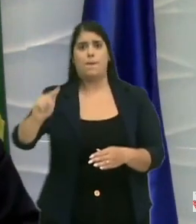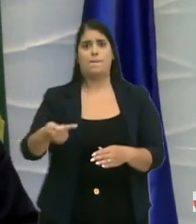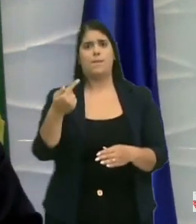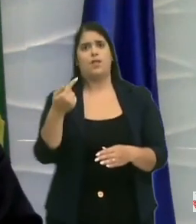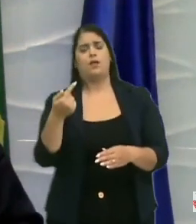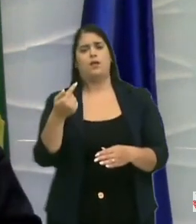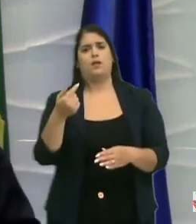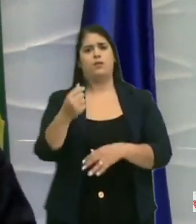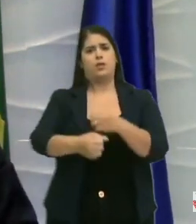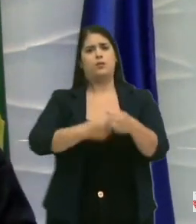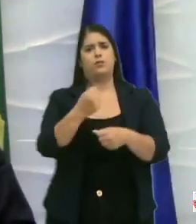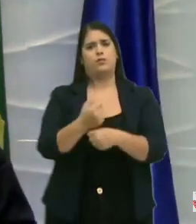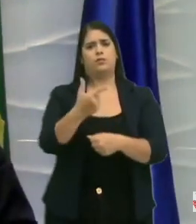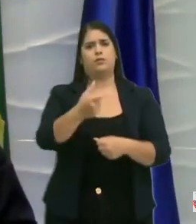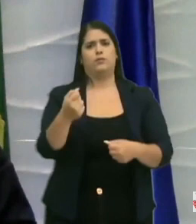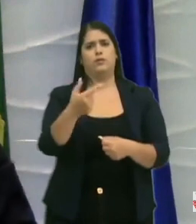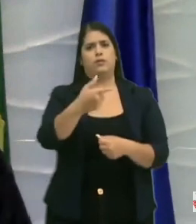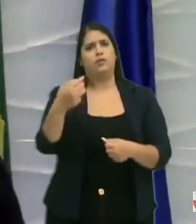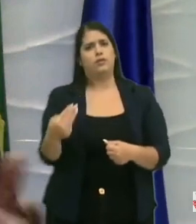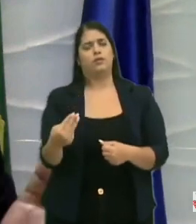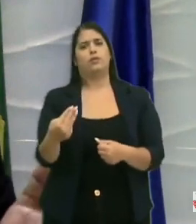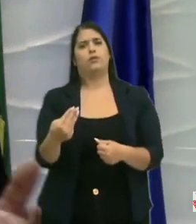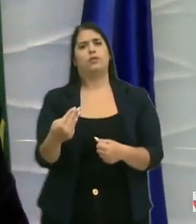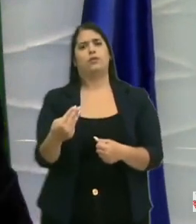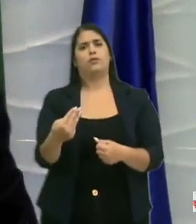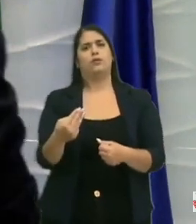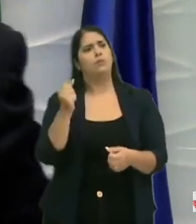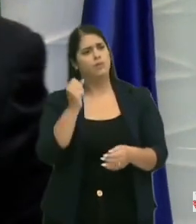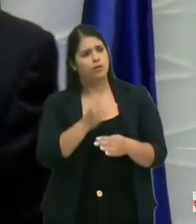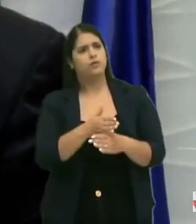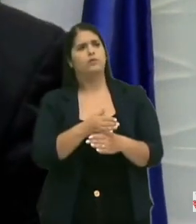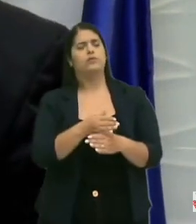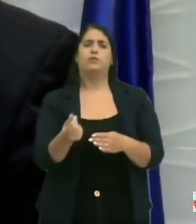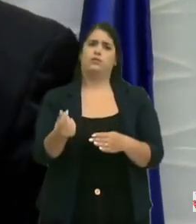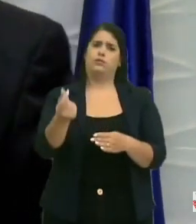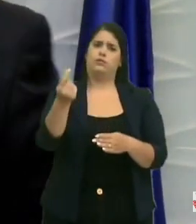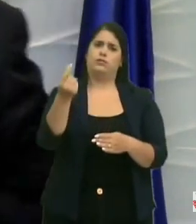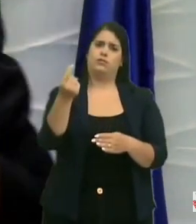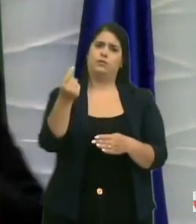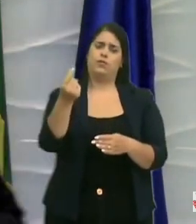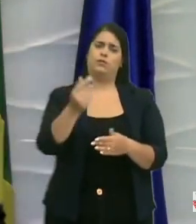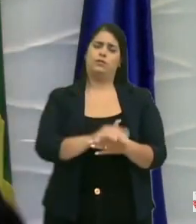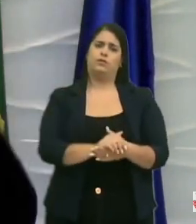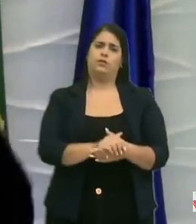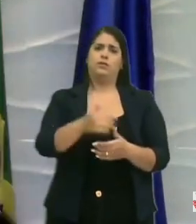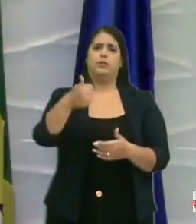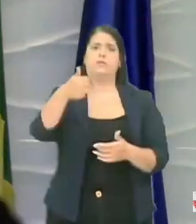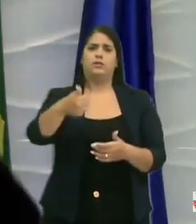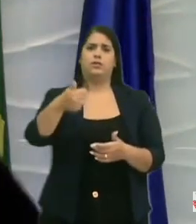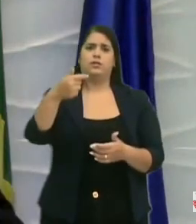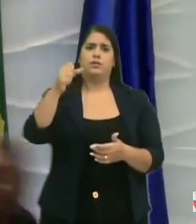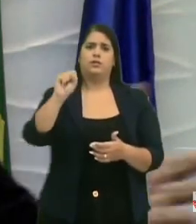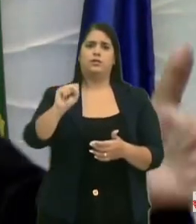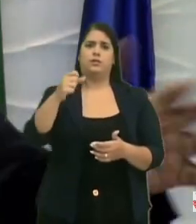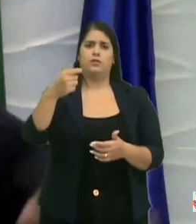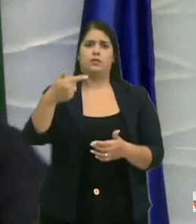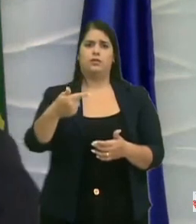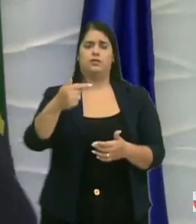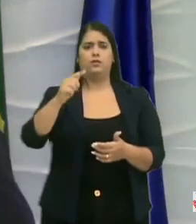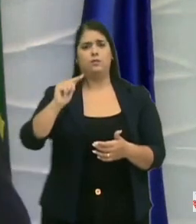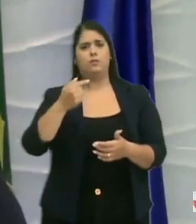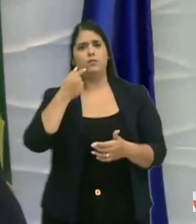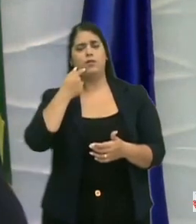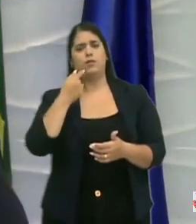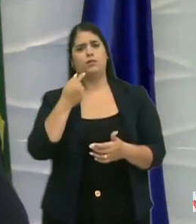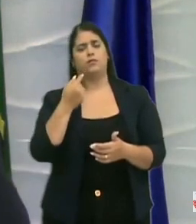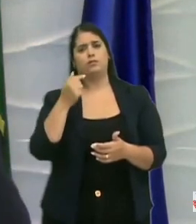o ano de 2023. Nós aprovou aqui um orçamento na estimativa de 182 milhões para São